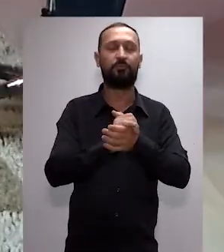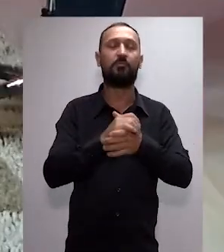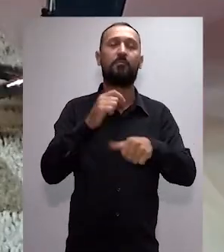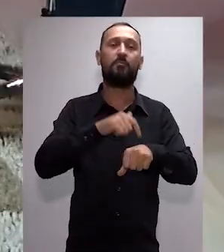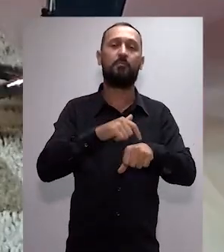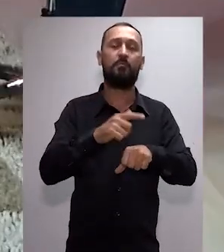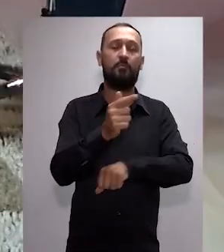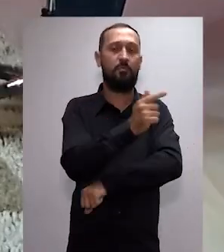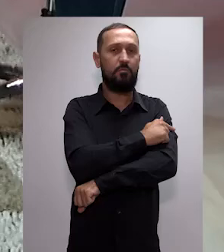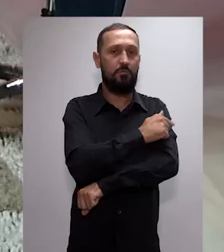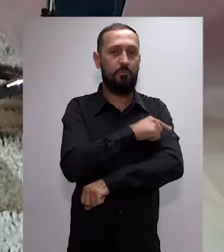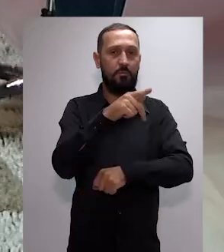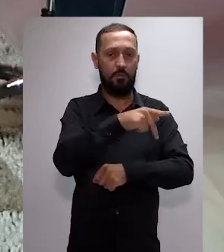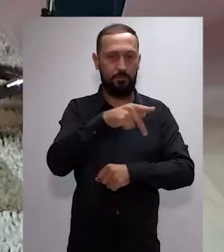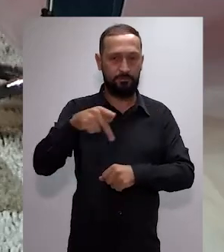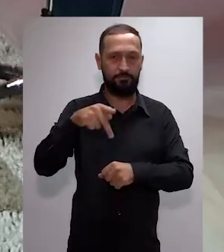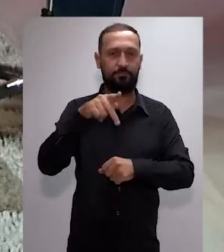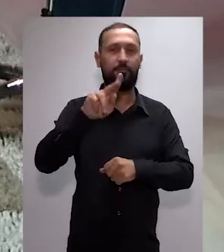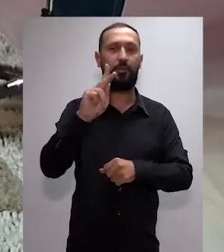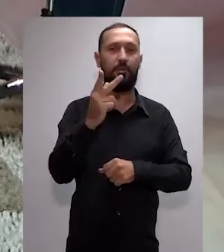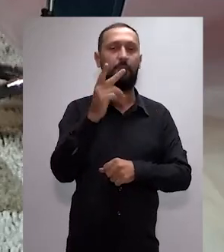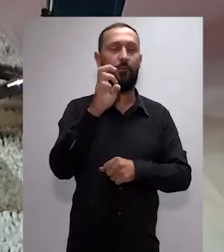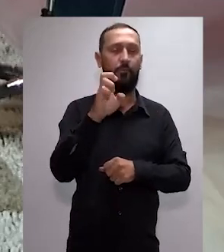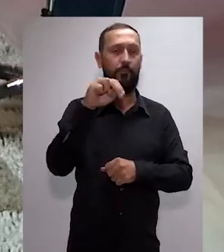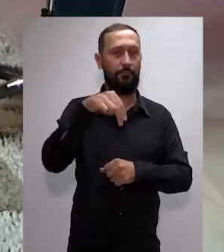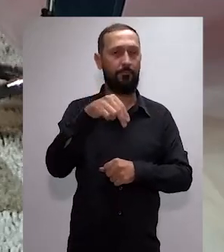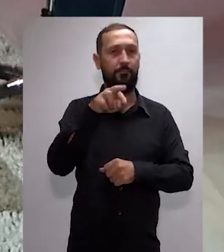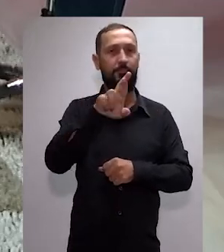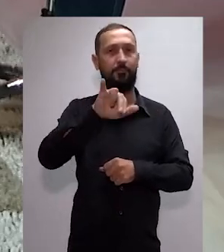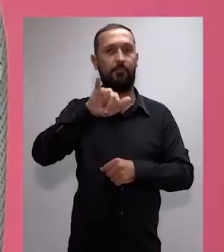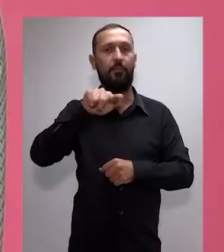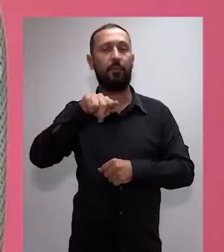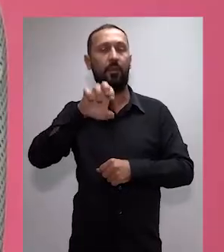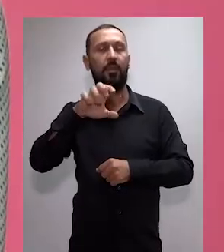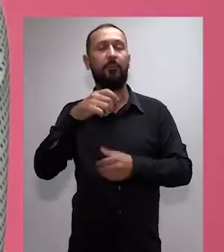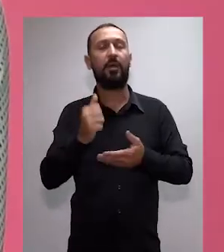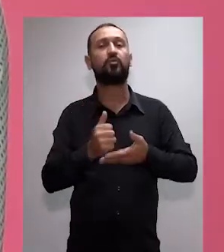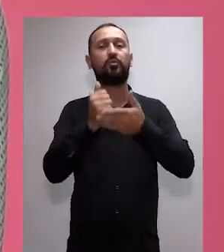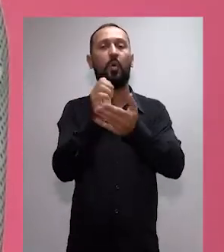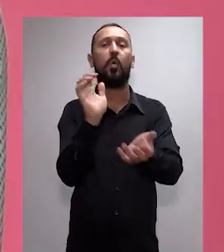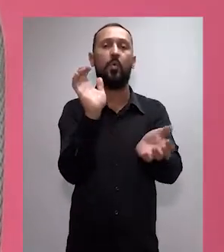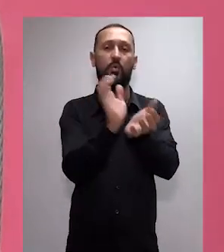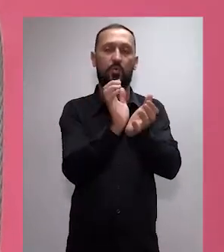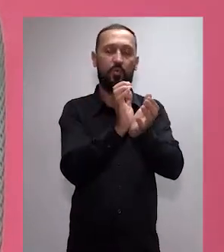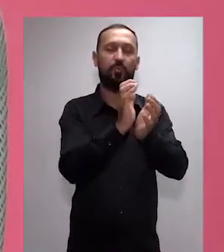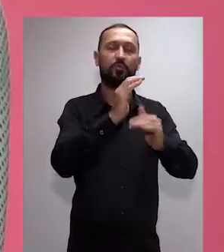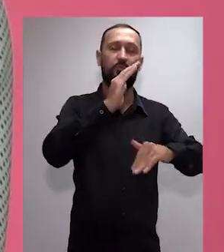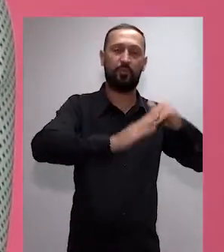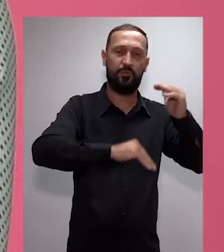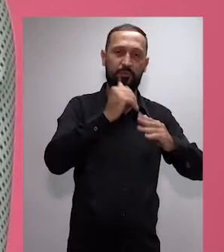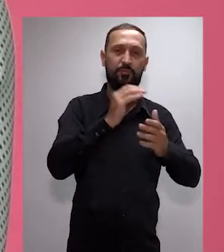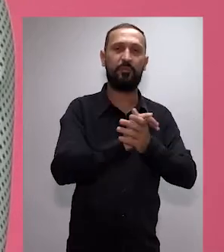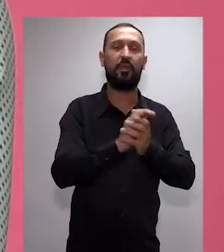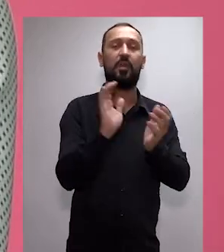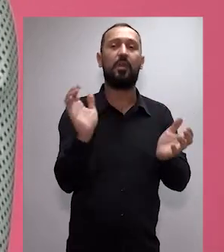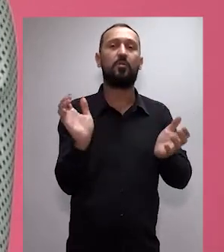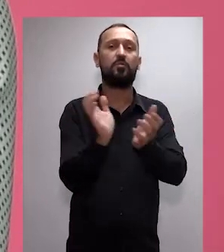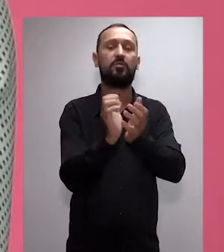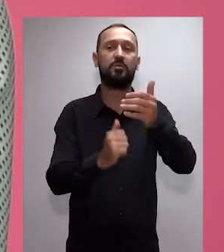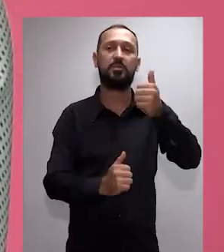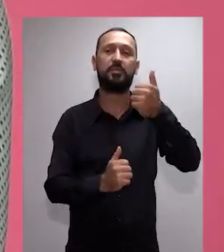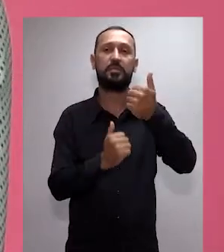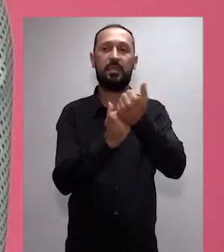gestão de agora, do presidente Henrique, nós estamos com alguns projetos para melhorar a categoria e um desses projetos é exatamente um centro